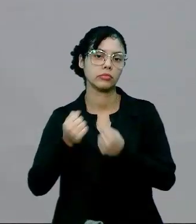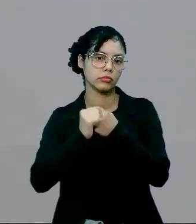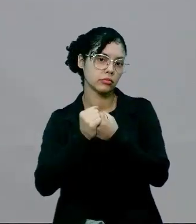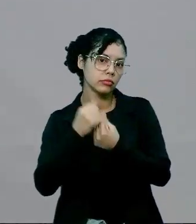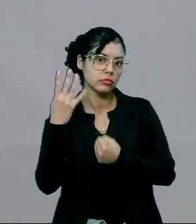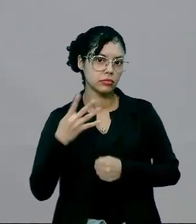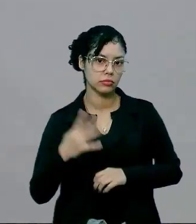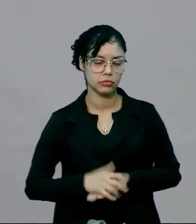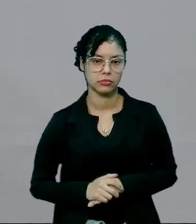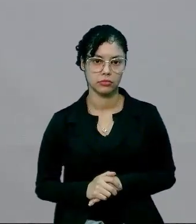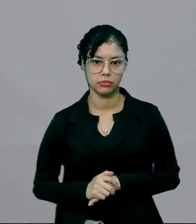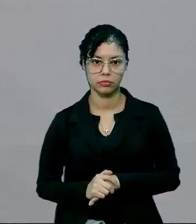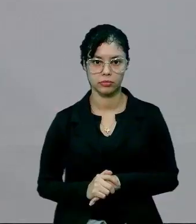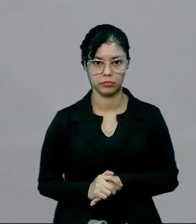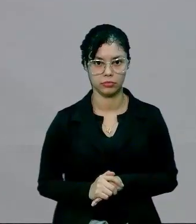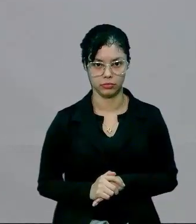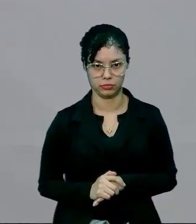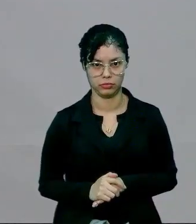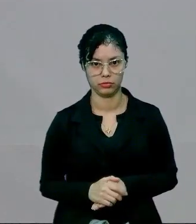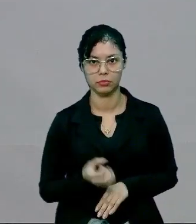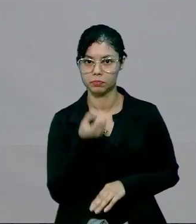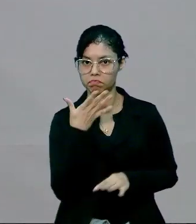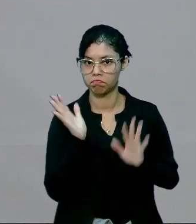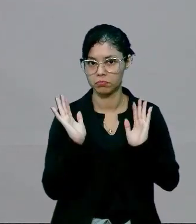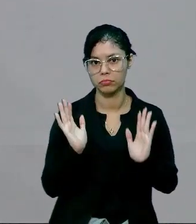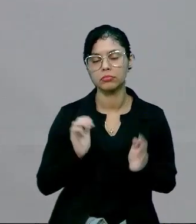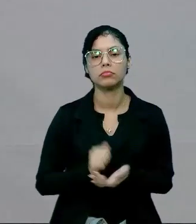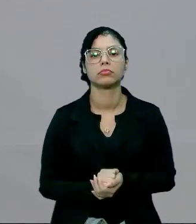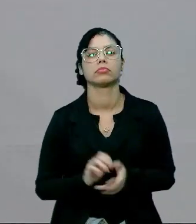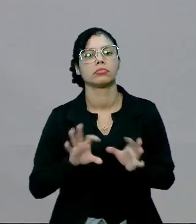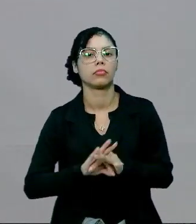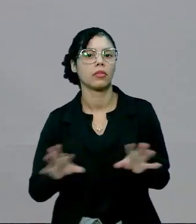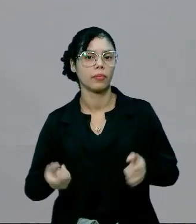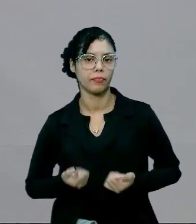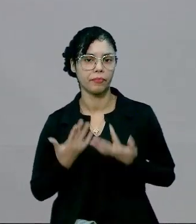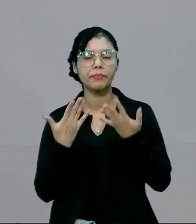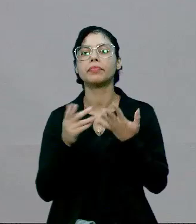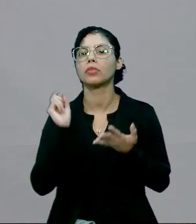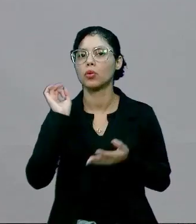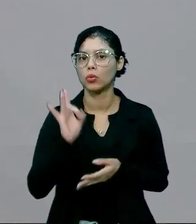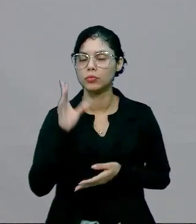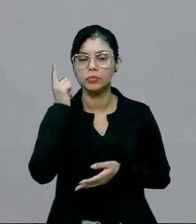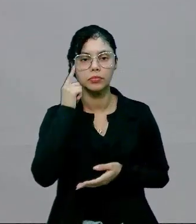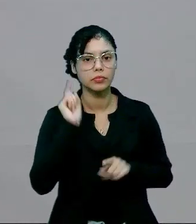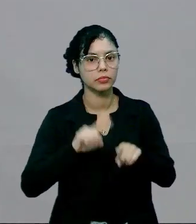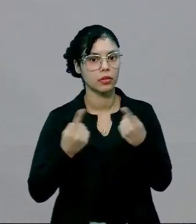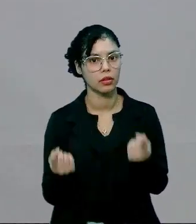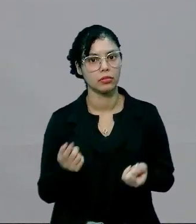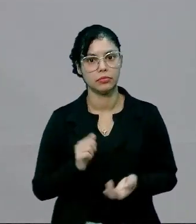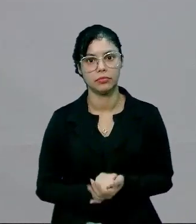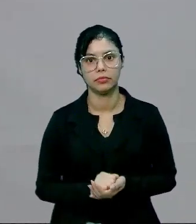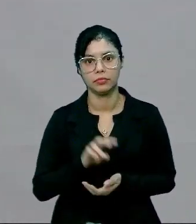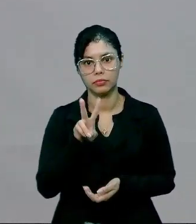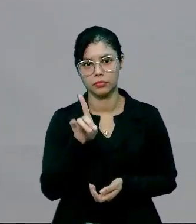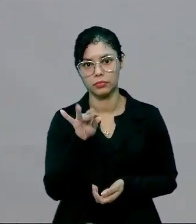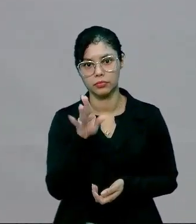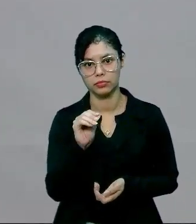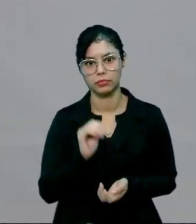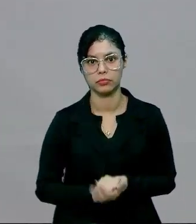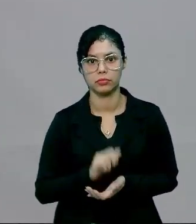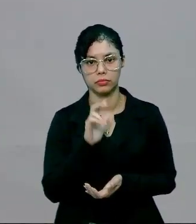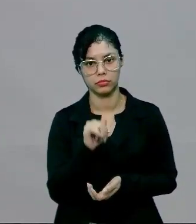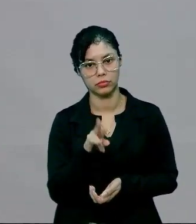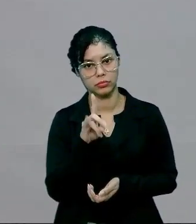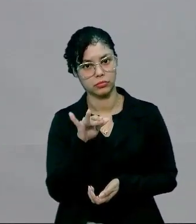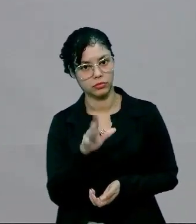Do inciso 4. Elas só leem a parte que interessa, que é livre a manifestação do pensamento, porém, sendo vedado o